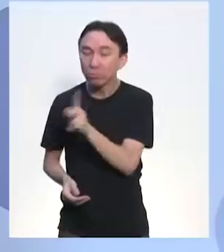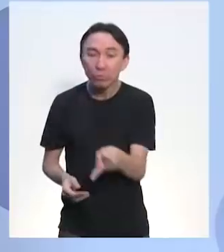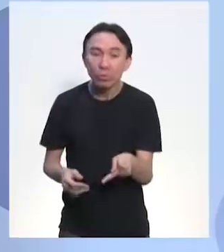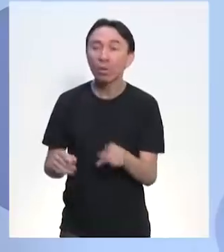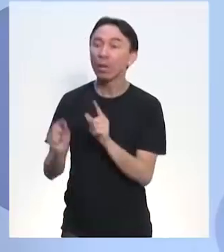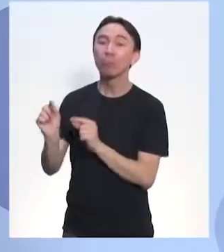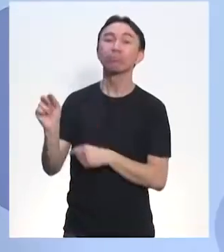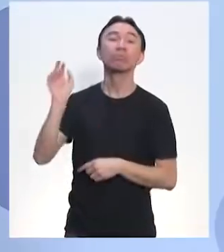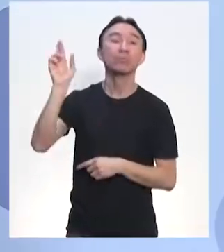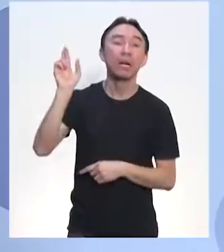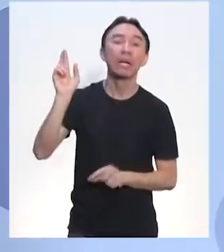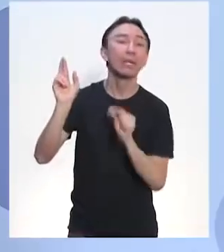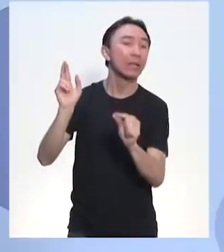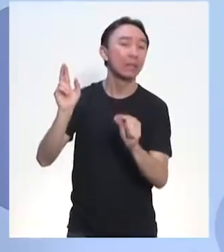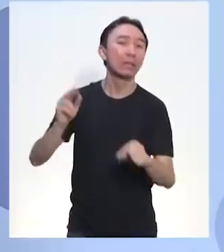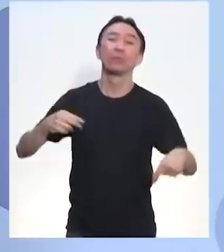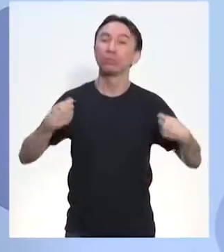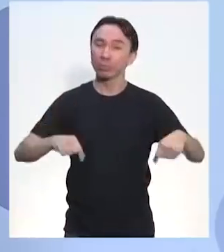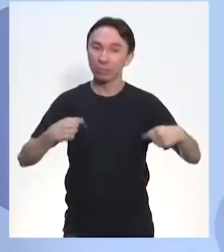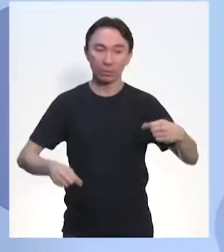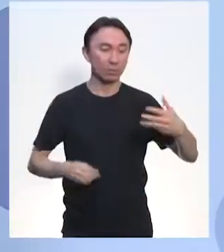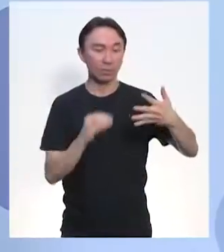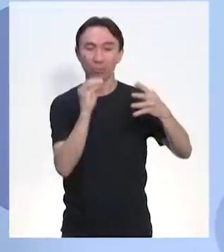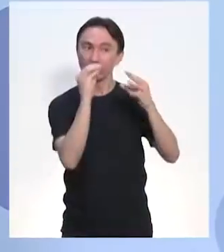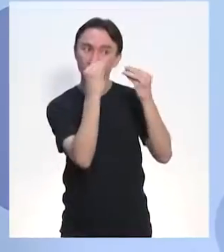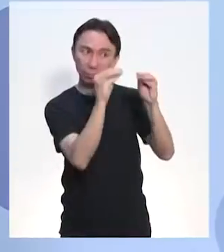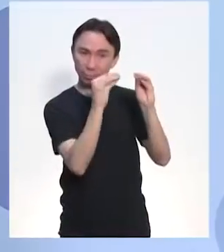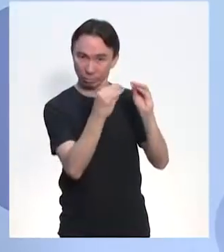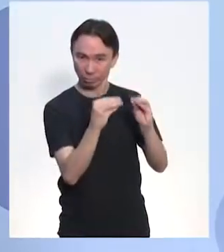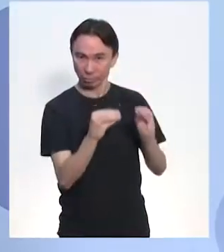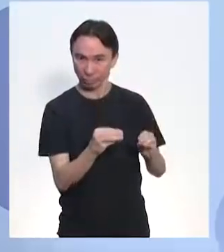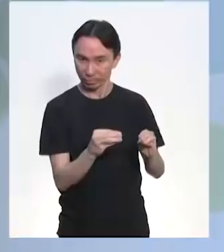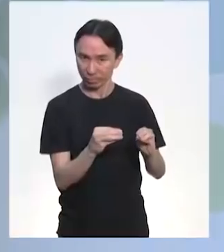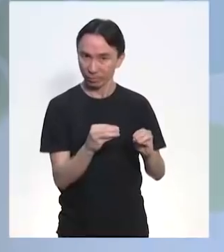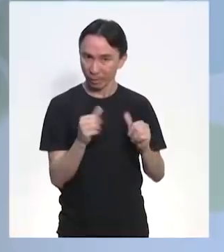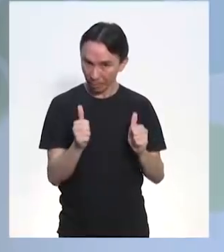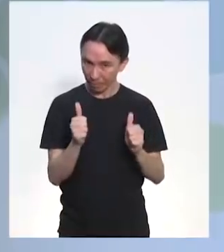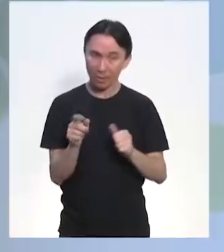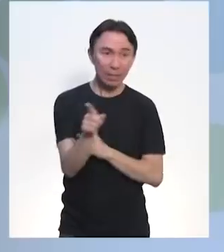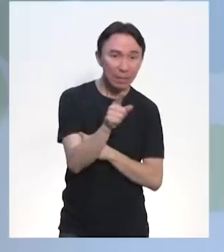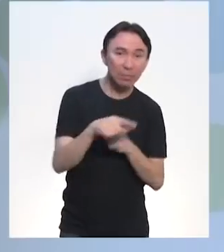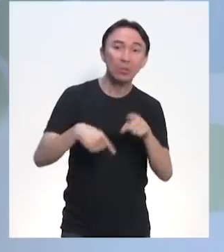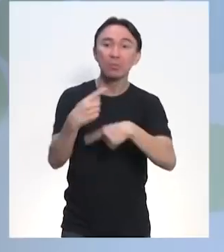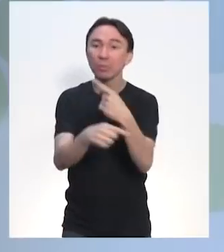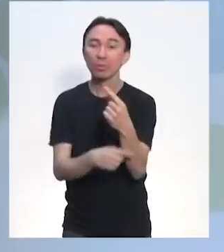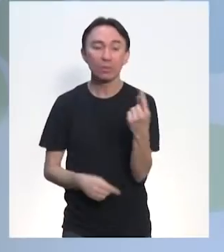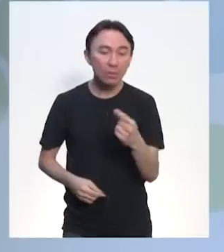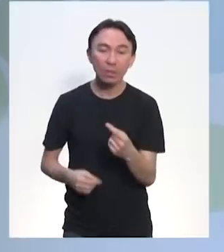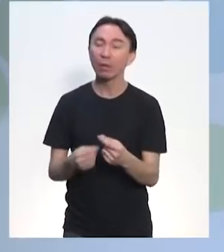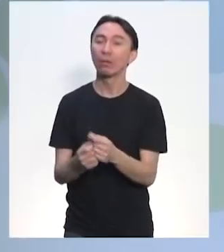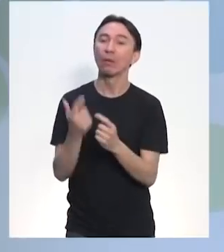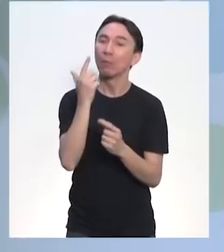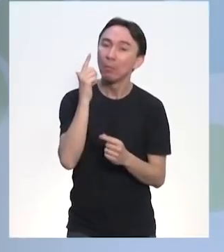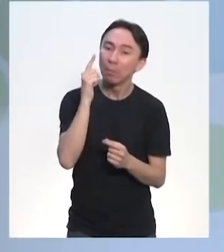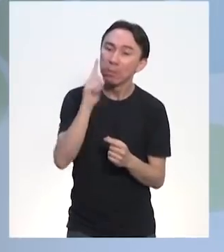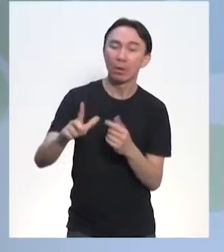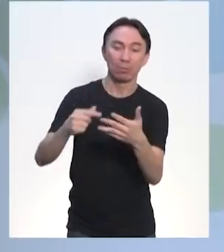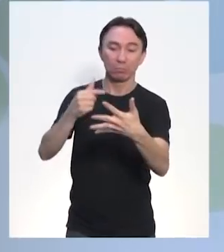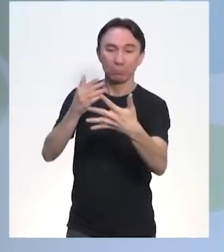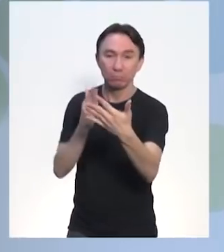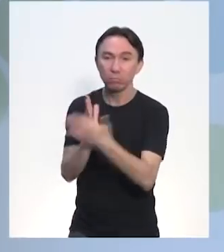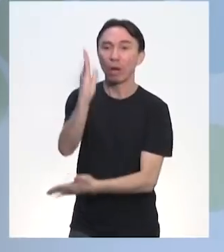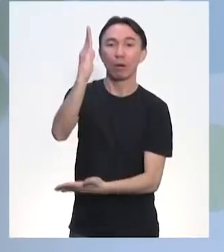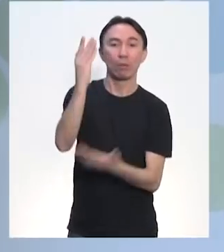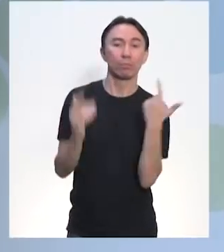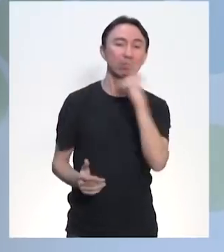vocês também, até para que a pontuação seja correta, né? Isso mesmo. E não só isso, né, Ale? Então, por exemplo, imagina um coleguinha de